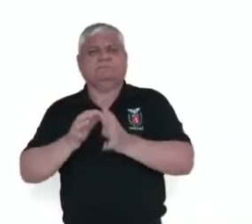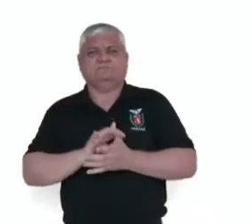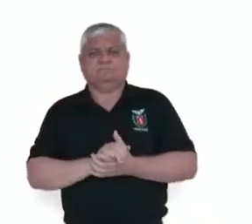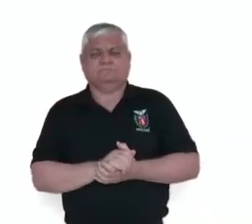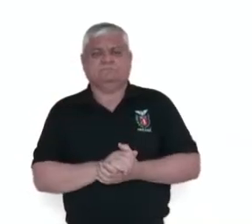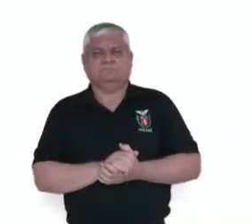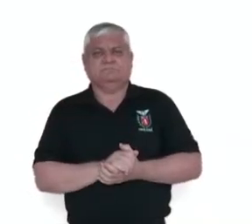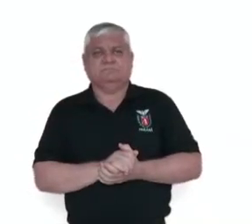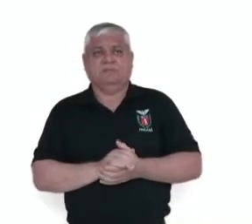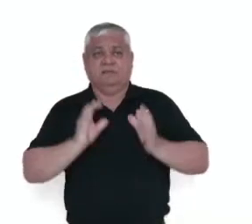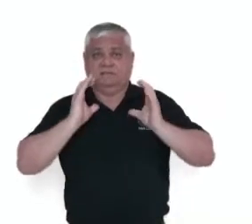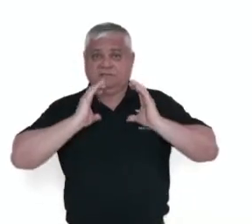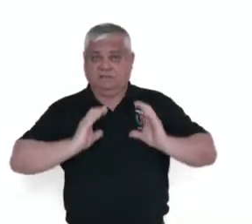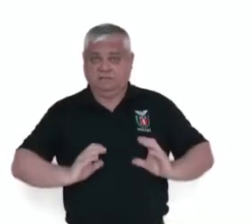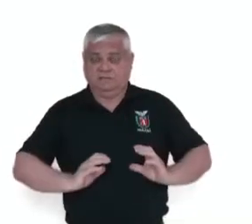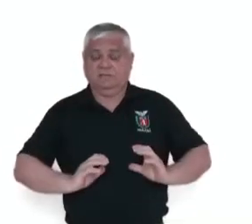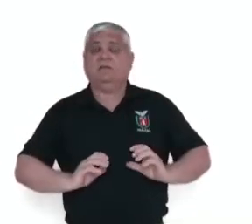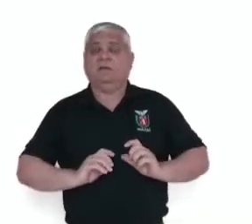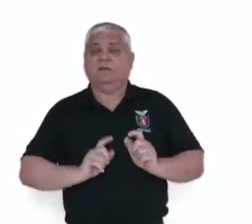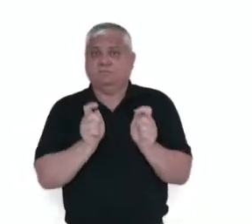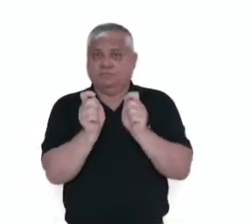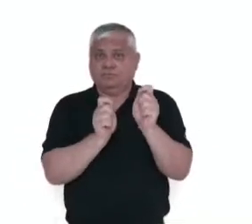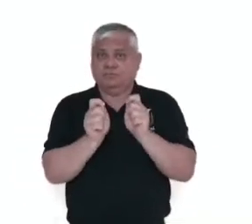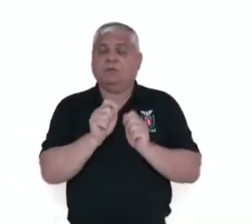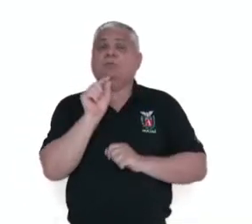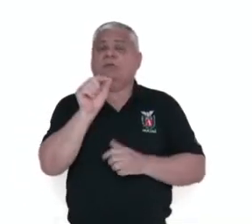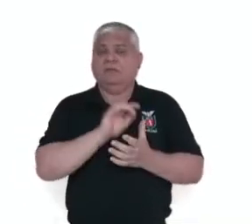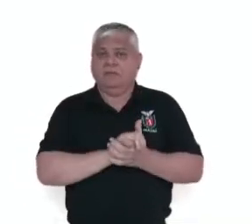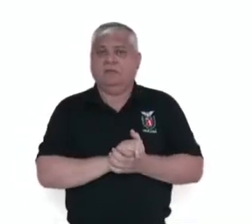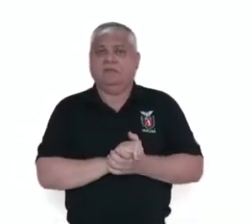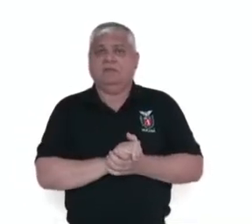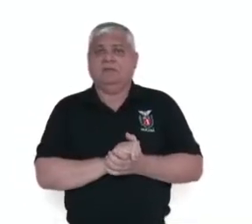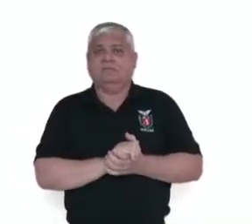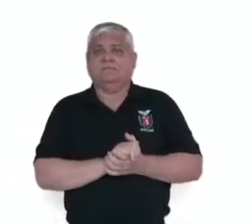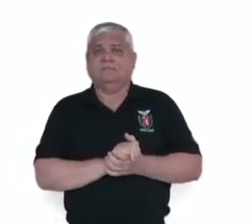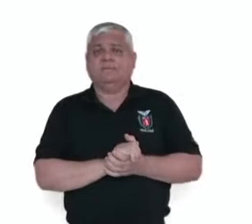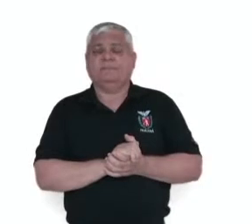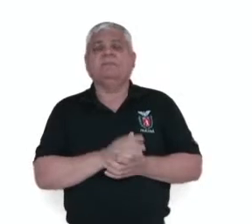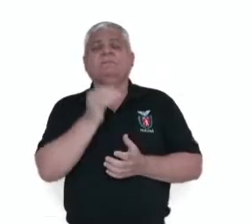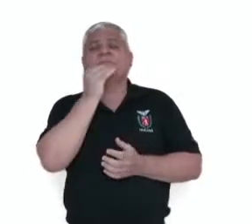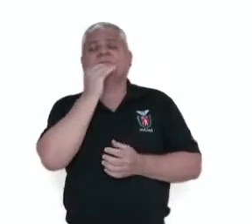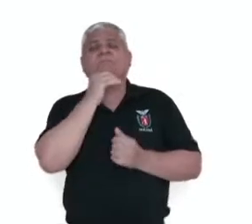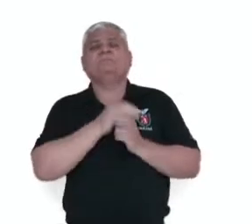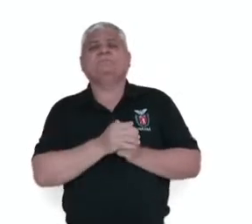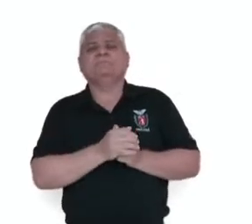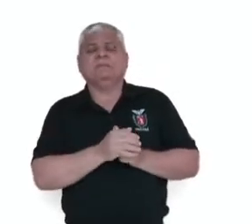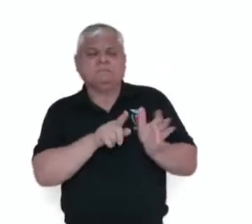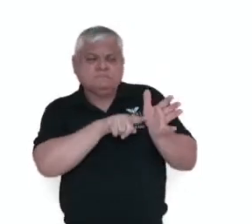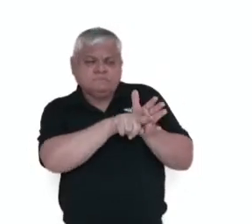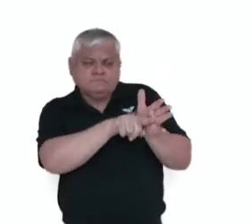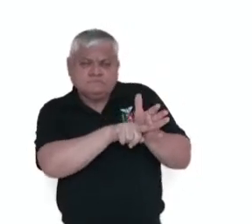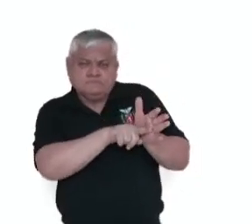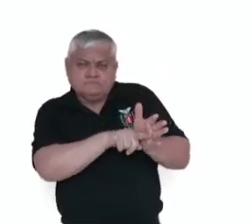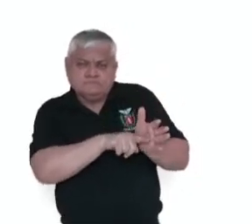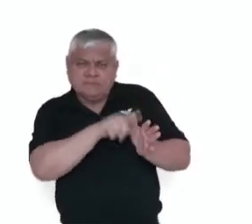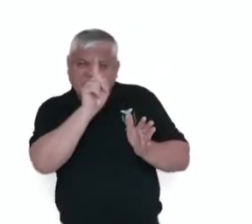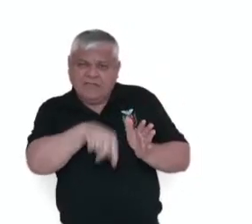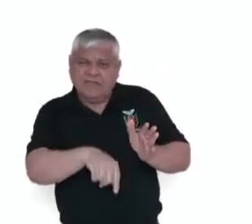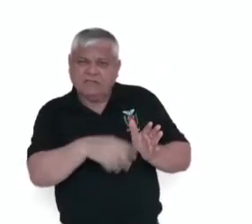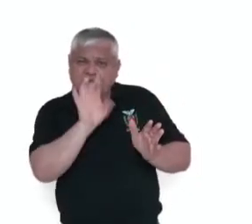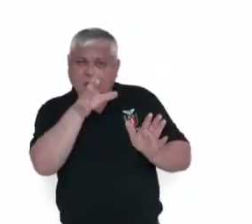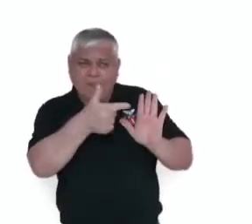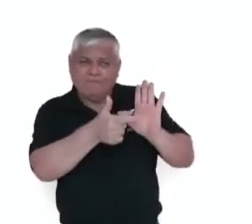Por cidadania regulada, entendo o conceito de cidadania cujas raízes encontram-se não em um código de valores